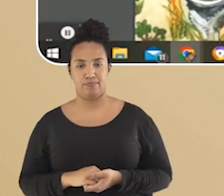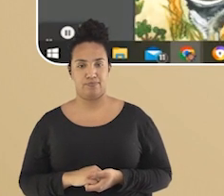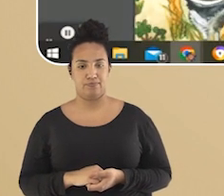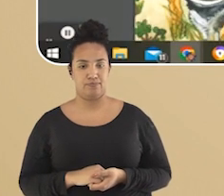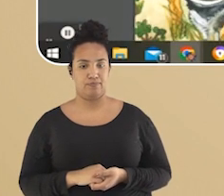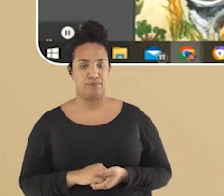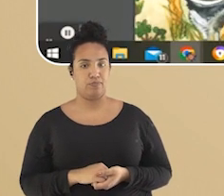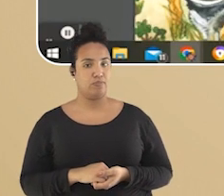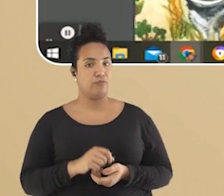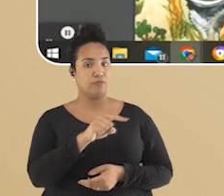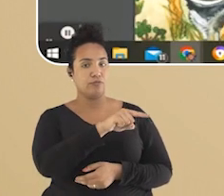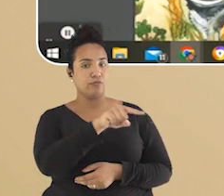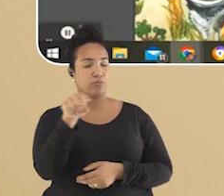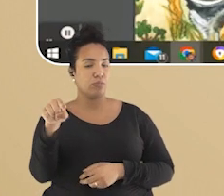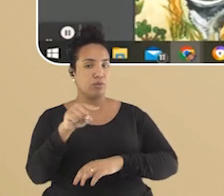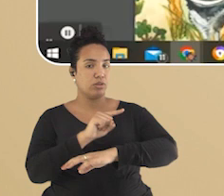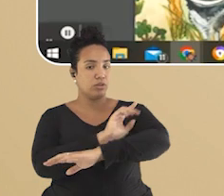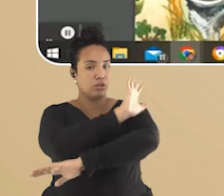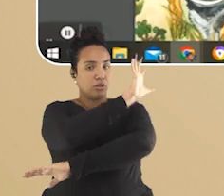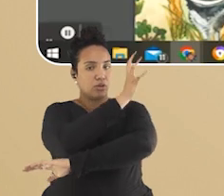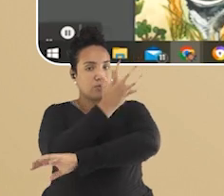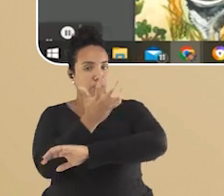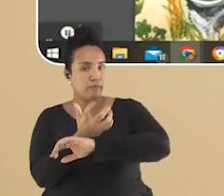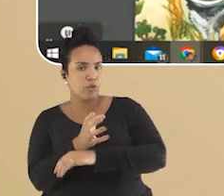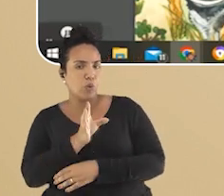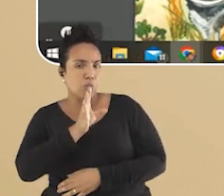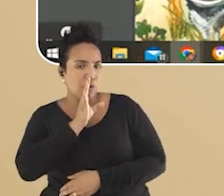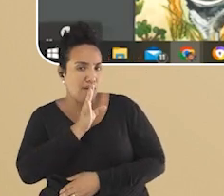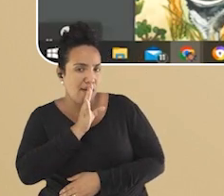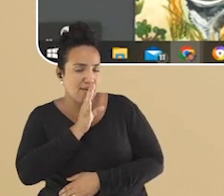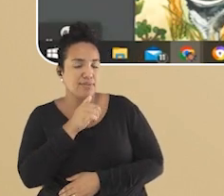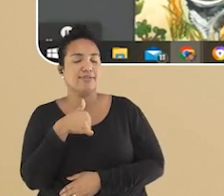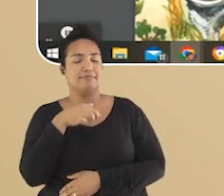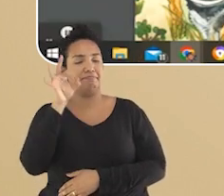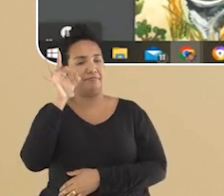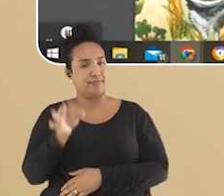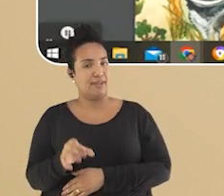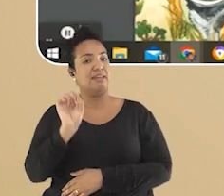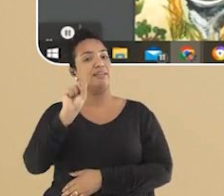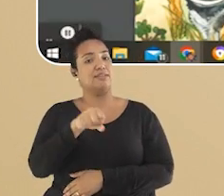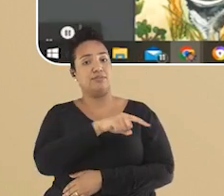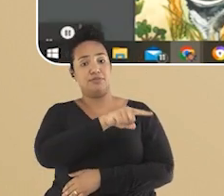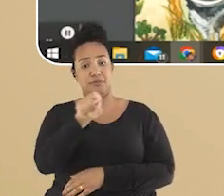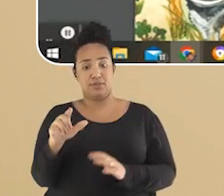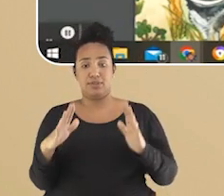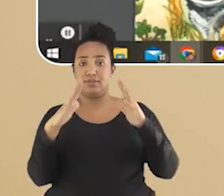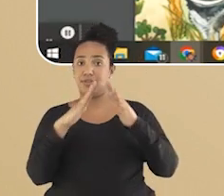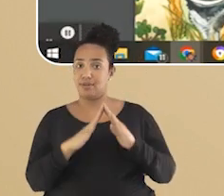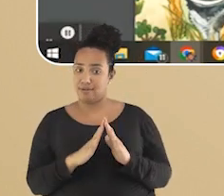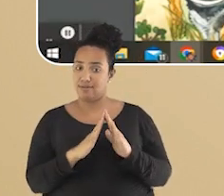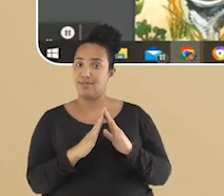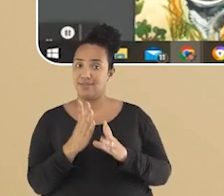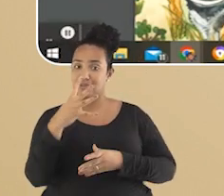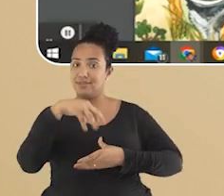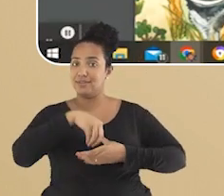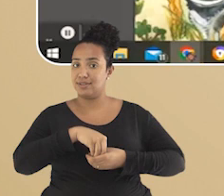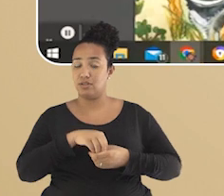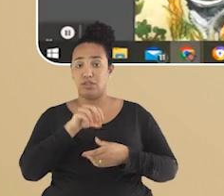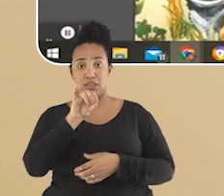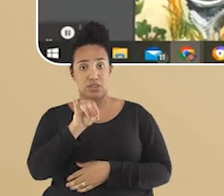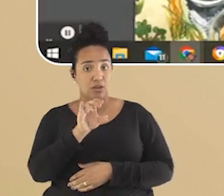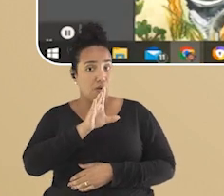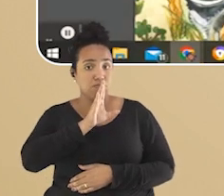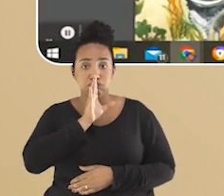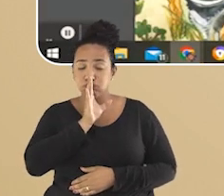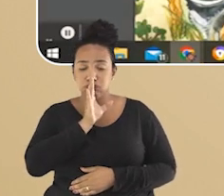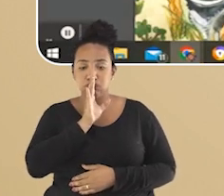Você já conhece o Cerrado? Com certeza conhece, porque você mora nele. Se não conhece, saiba